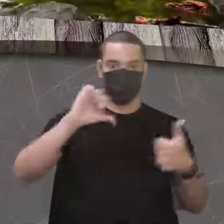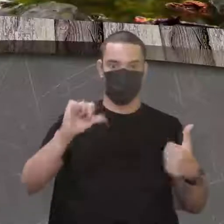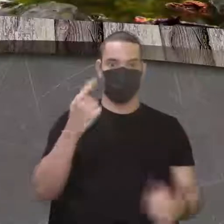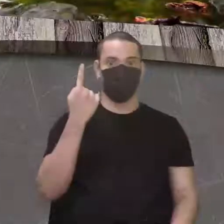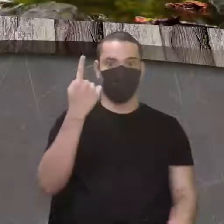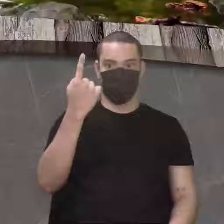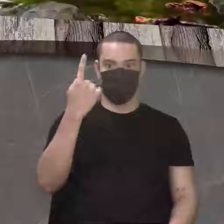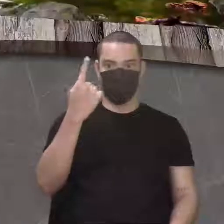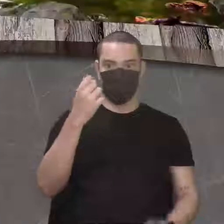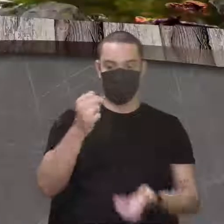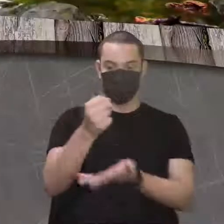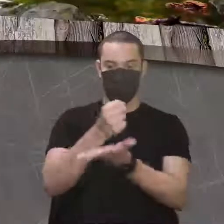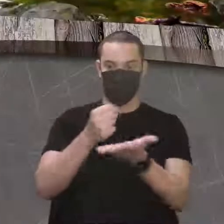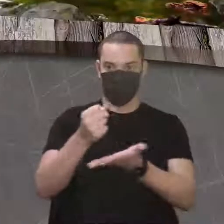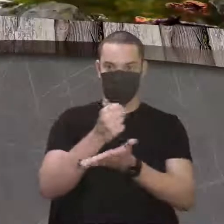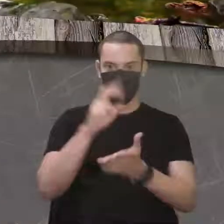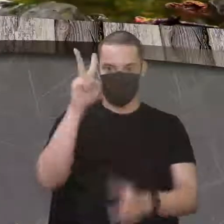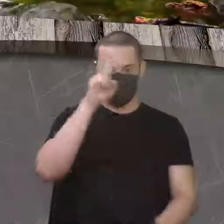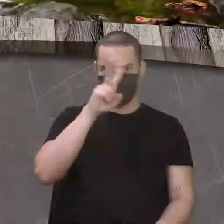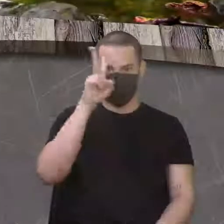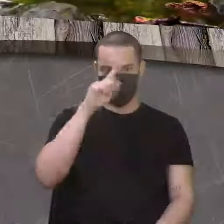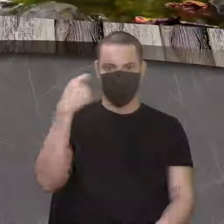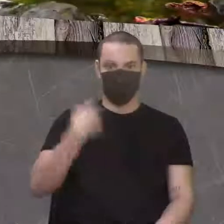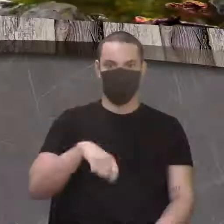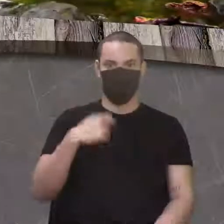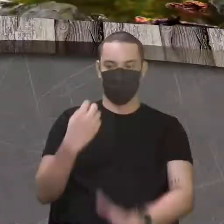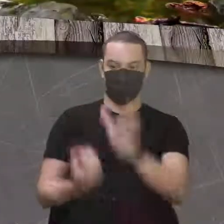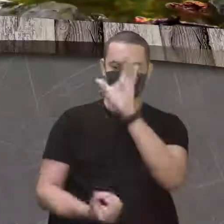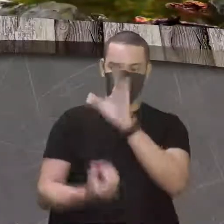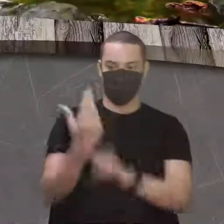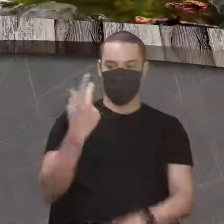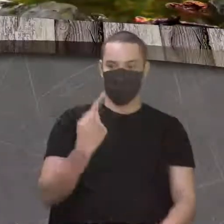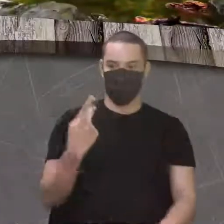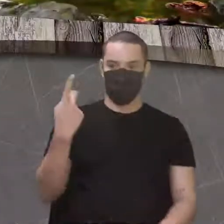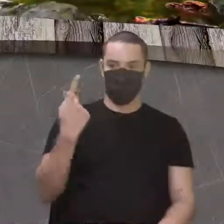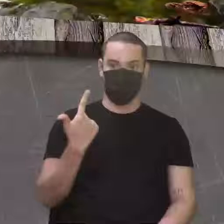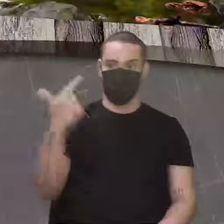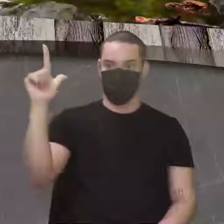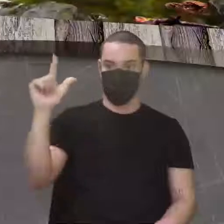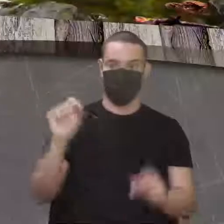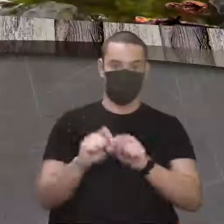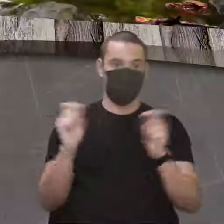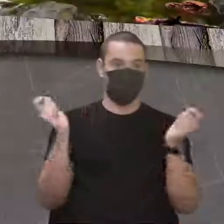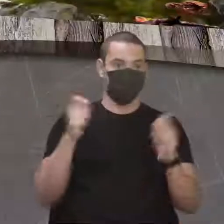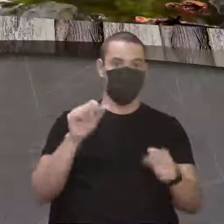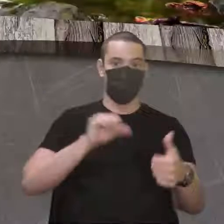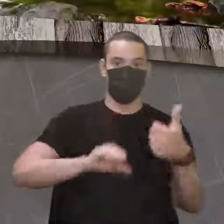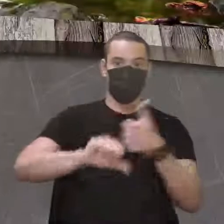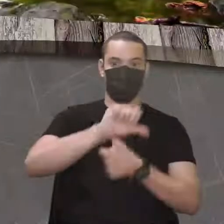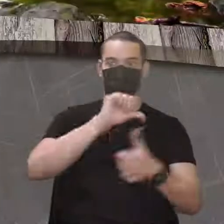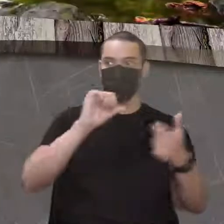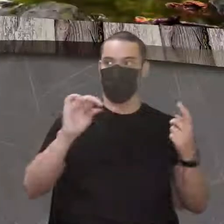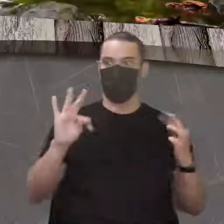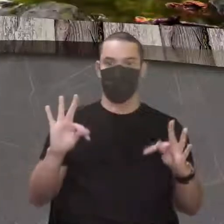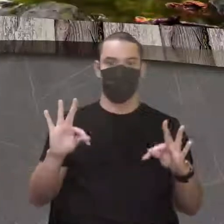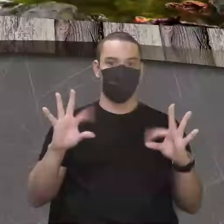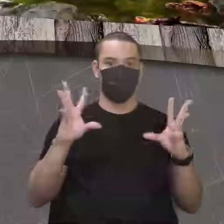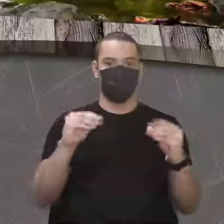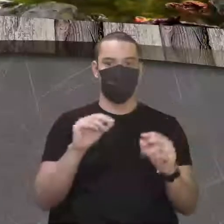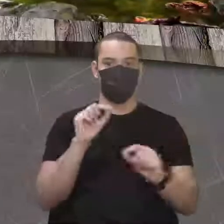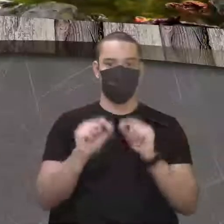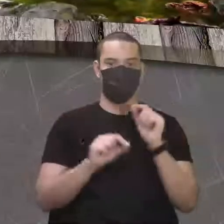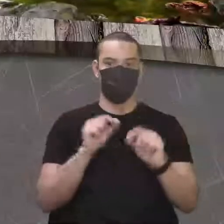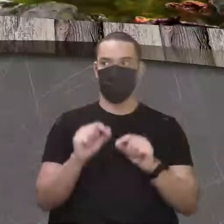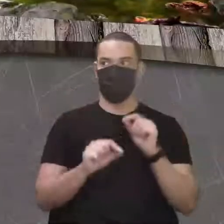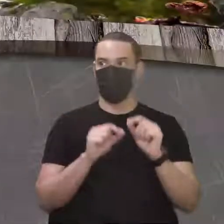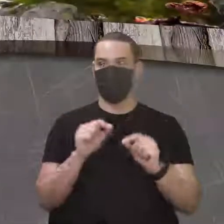base nitrogenada, eu posso ter a formação de uma outra, ela vai mudar toda a sequência de